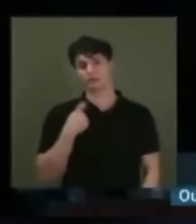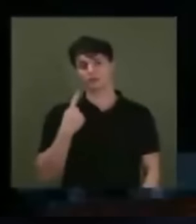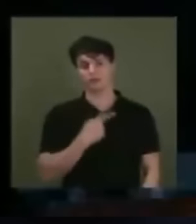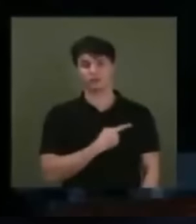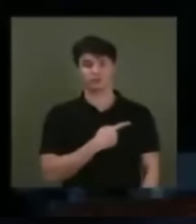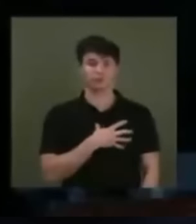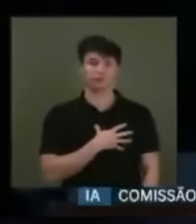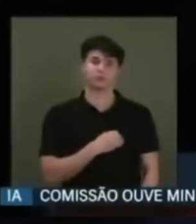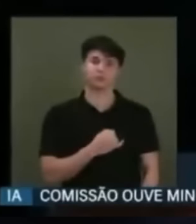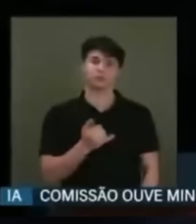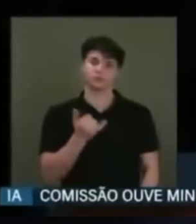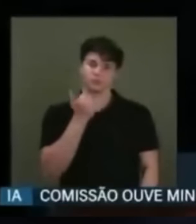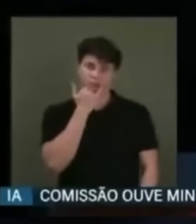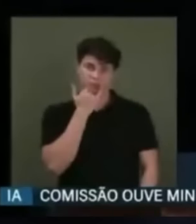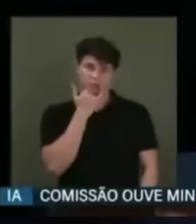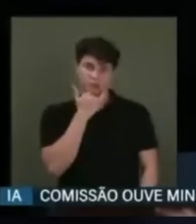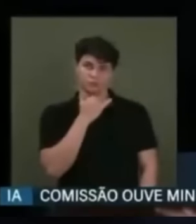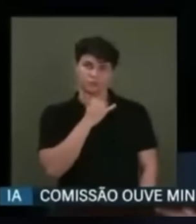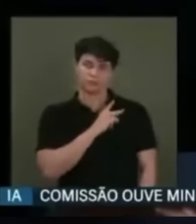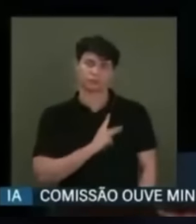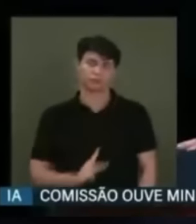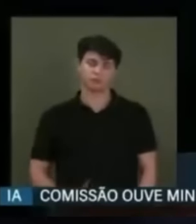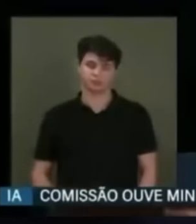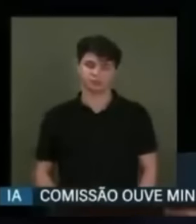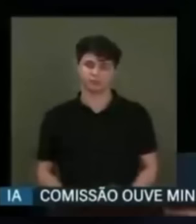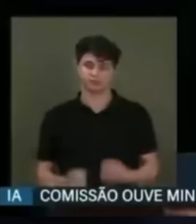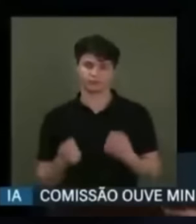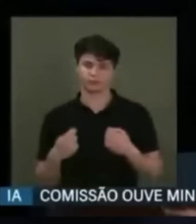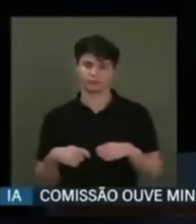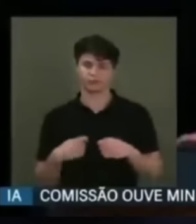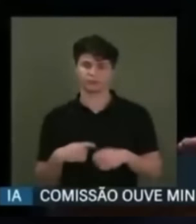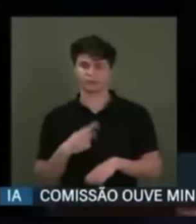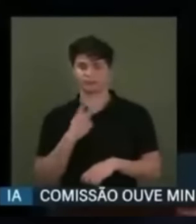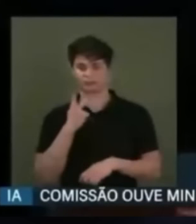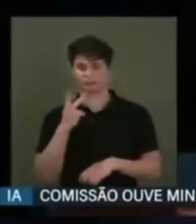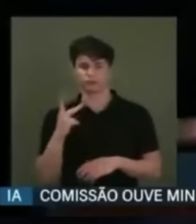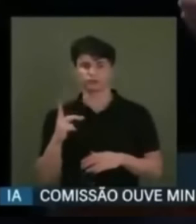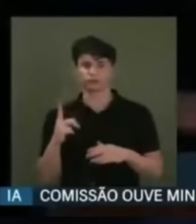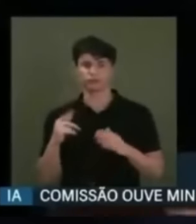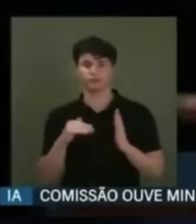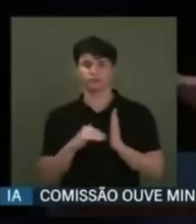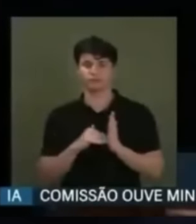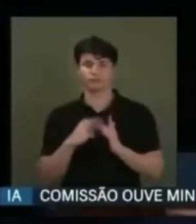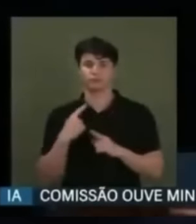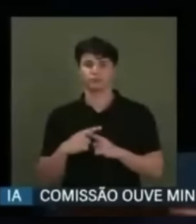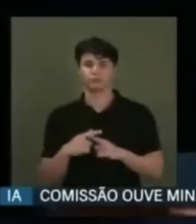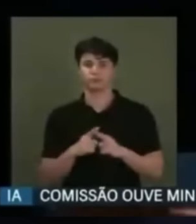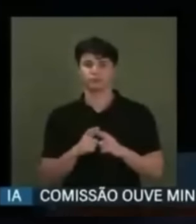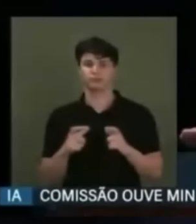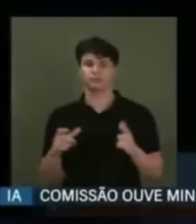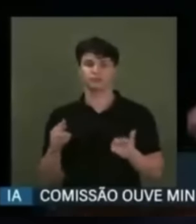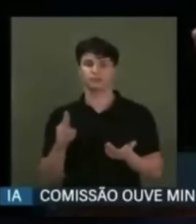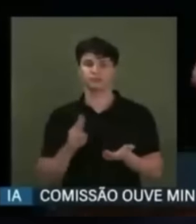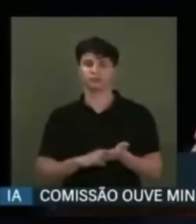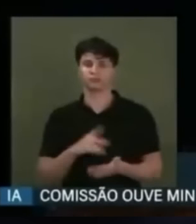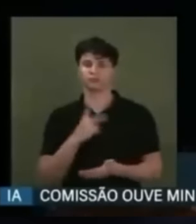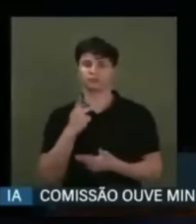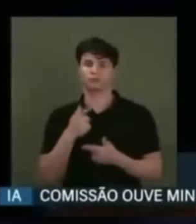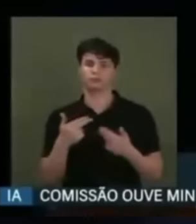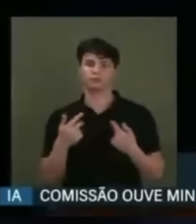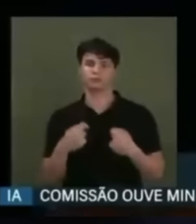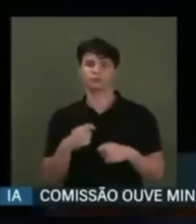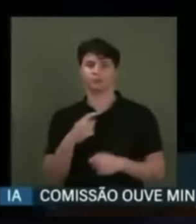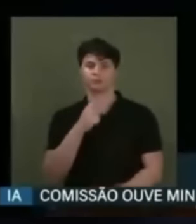Então me desculpe, presidente, mas eu vou falar o que eu preciso falar aqui no Senado, porque eu estou numa casa onde a maioria dos membros não fala o que precisa ser